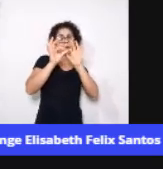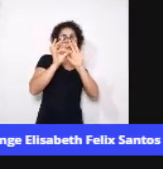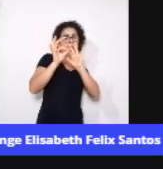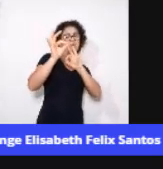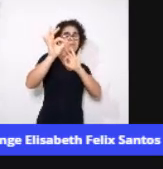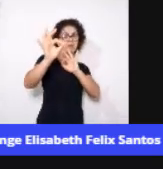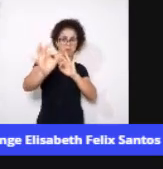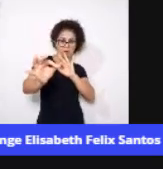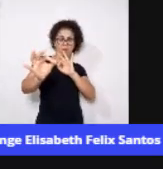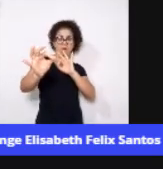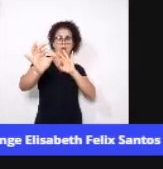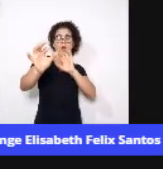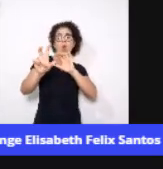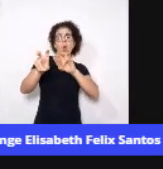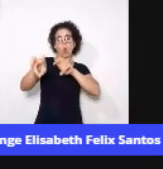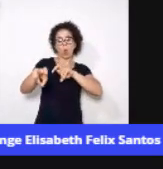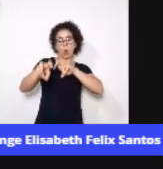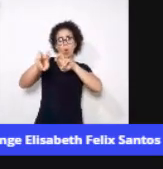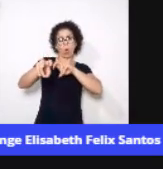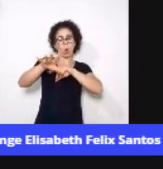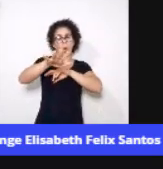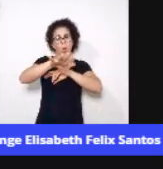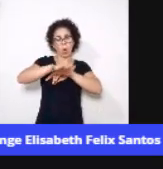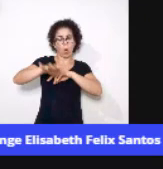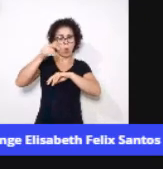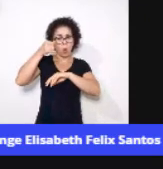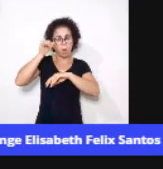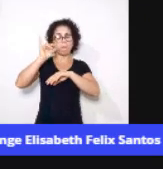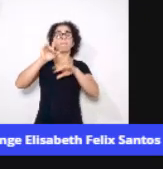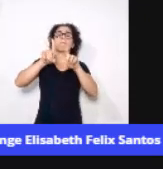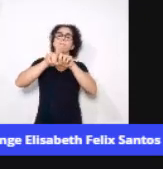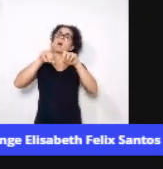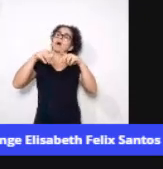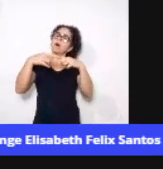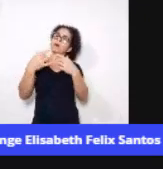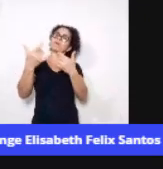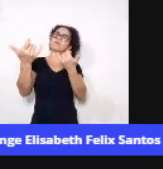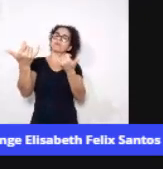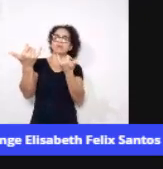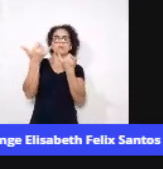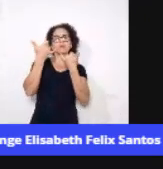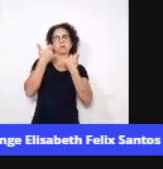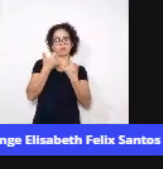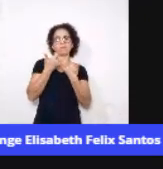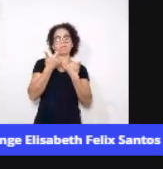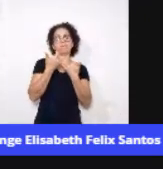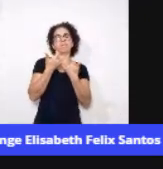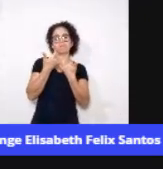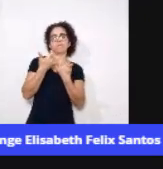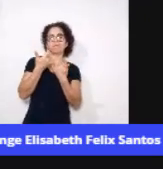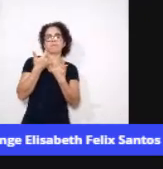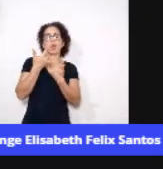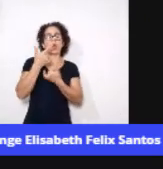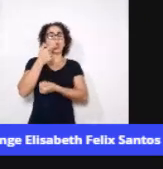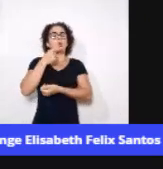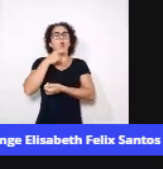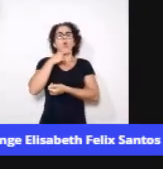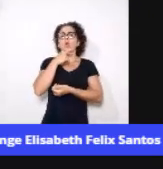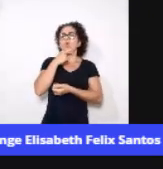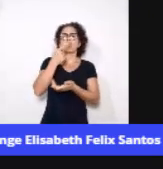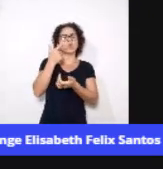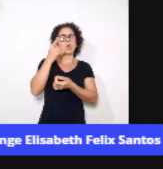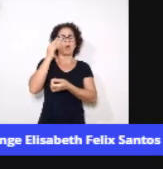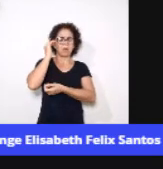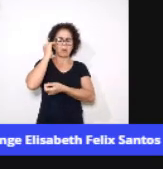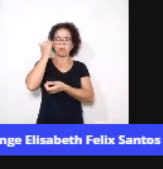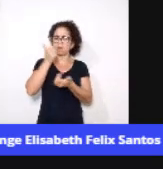zona rural, em dar essa atenção, mas ele recebe a informação daquilo que o aluno não conseguiu compreender ou que o pai